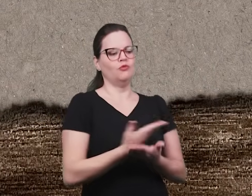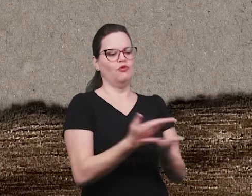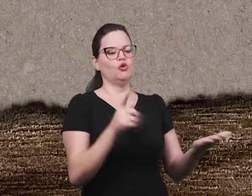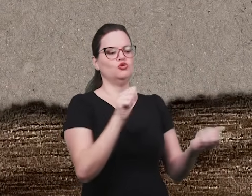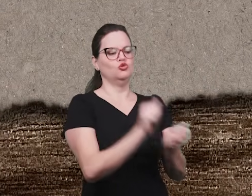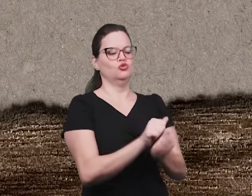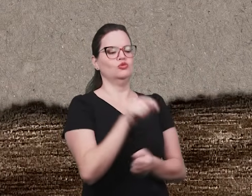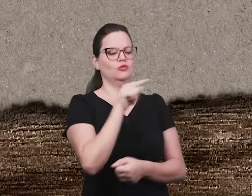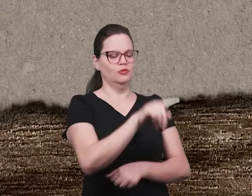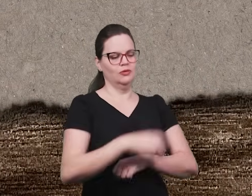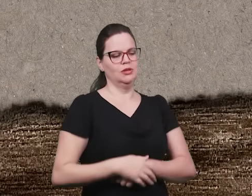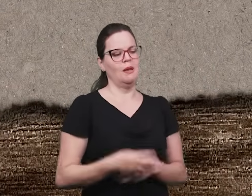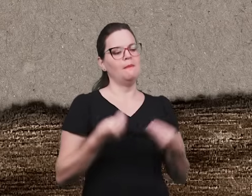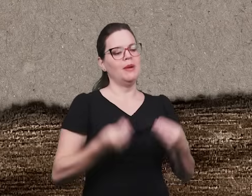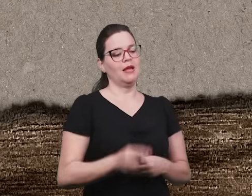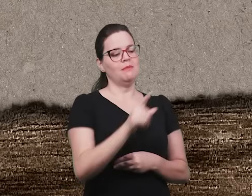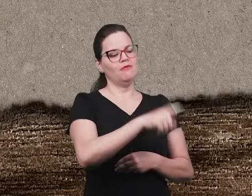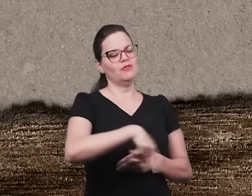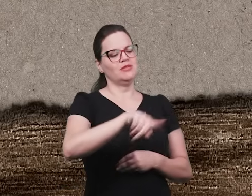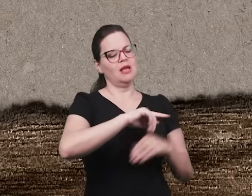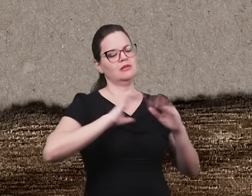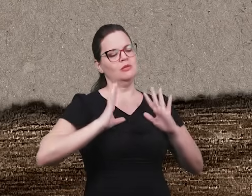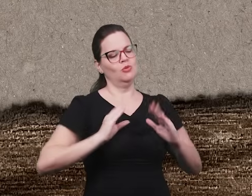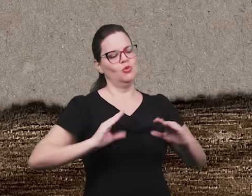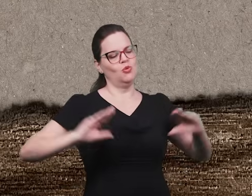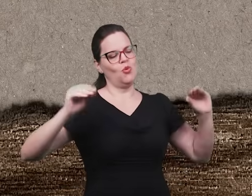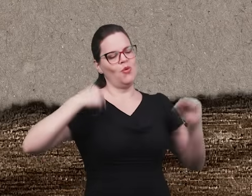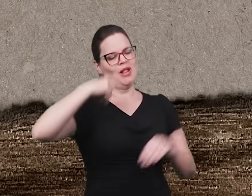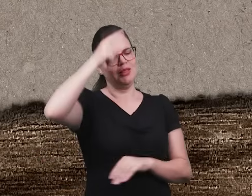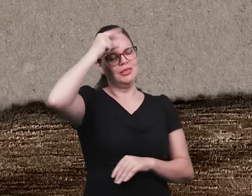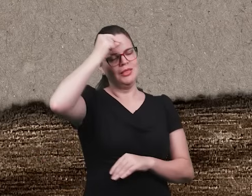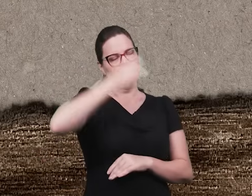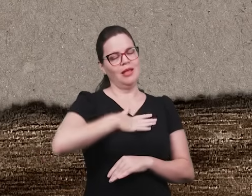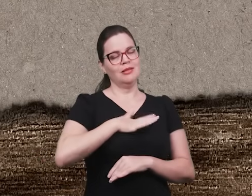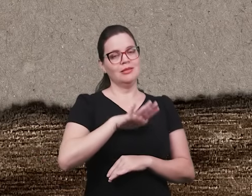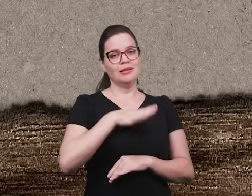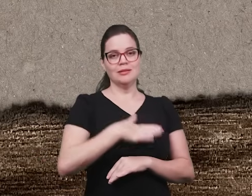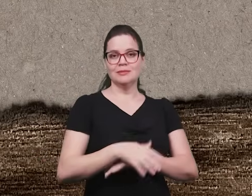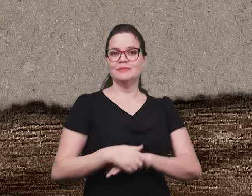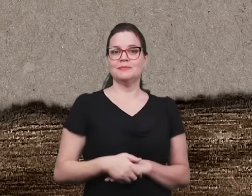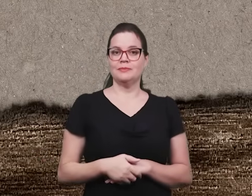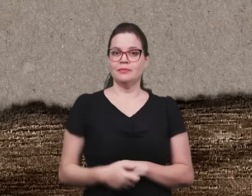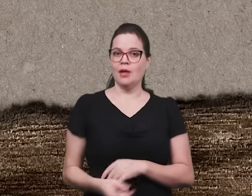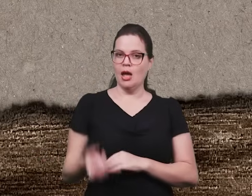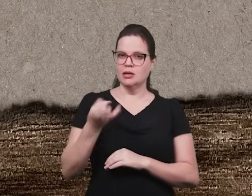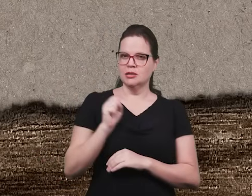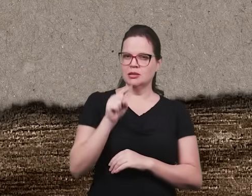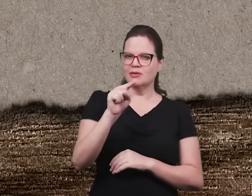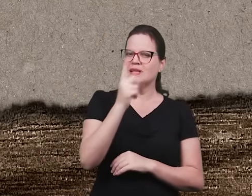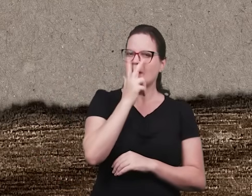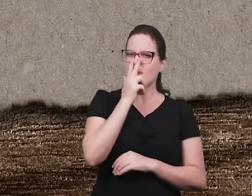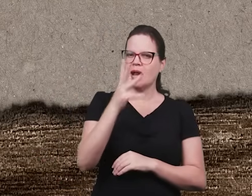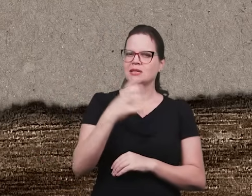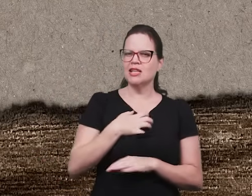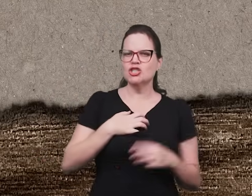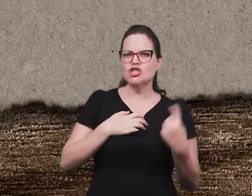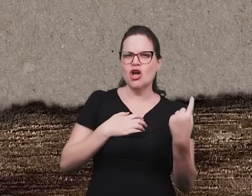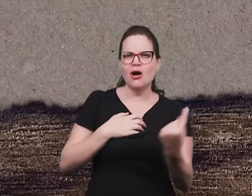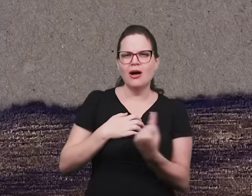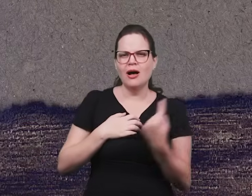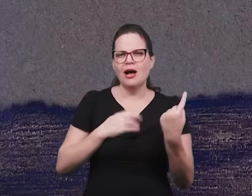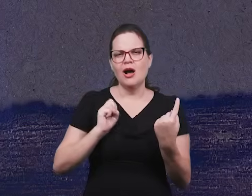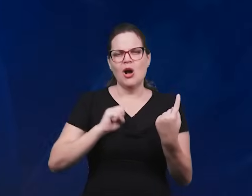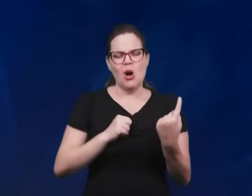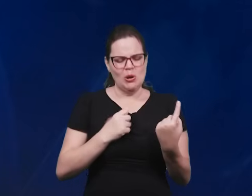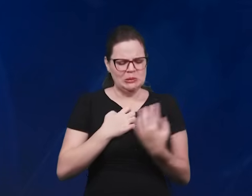contigo para te fazer descansar. Se você estiver se sentindo só, ou até mesmo com